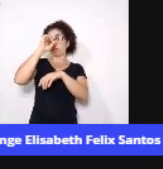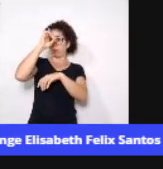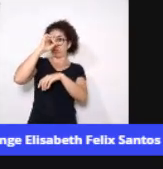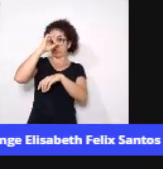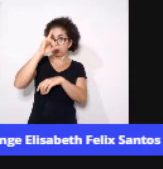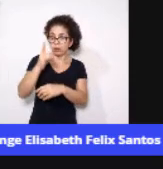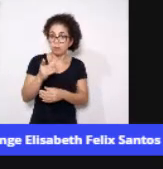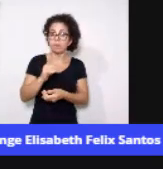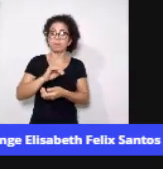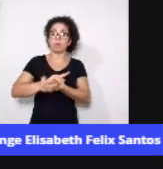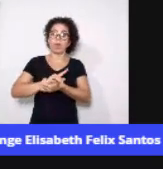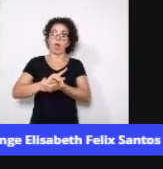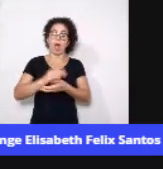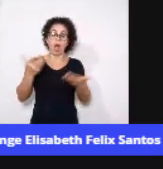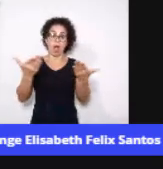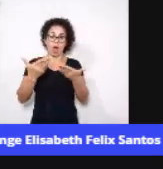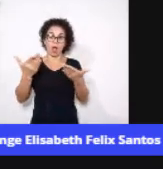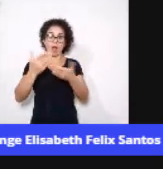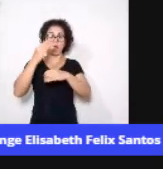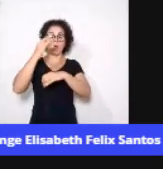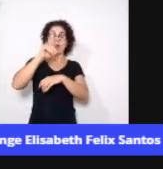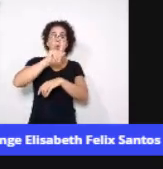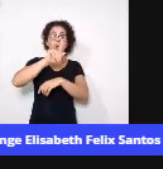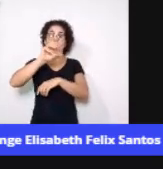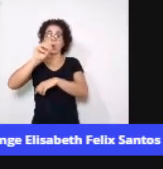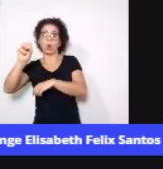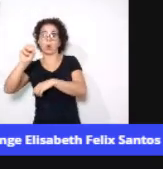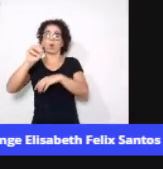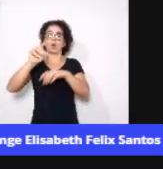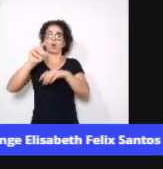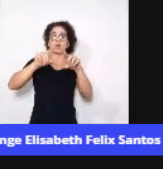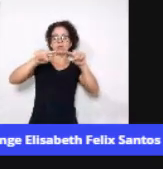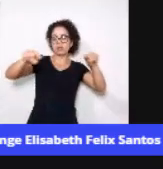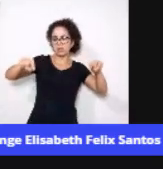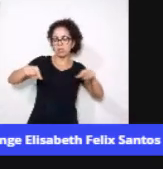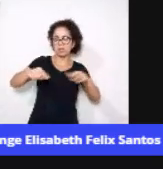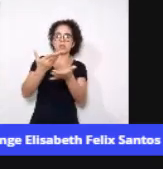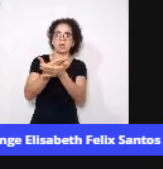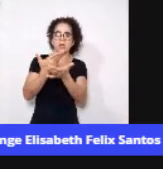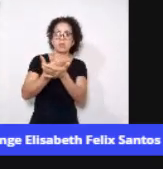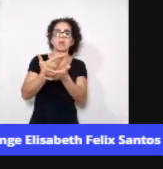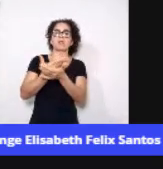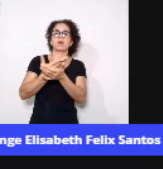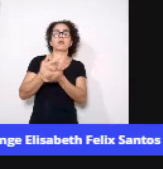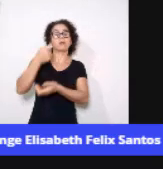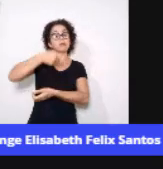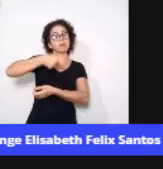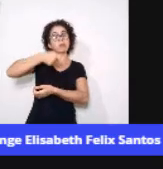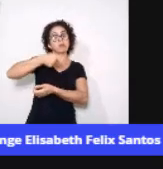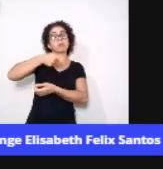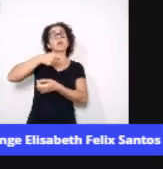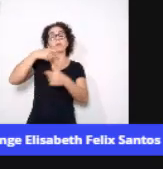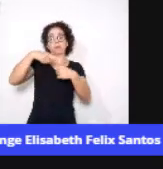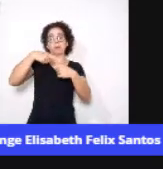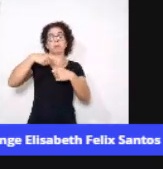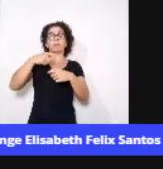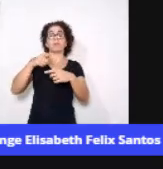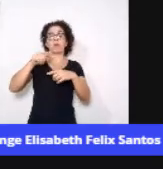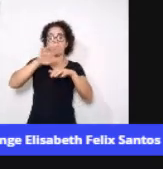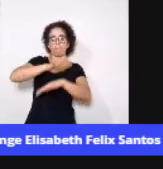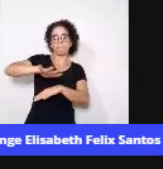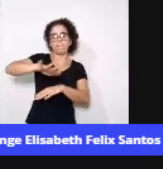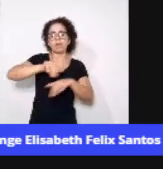Atualmente, o Google Sala de Aula exige que nós tenhamos um espaço de trabalho. O